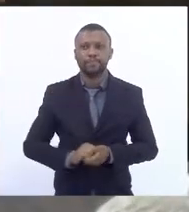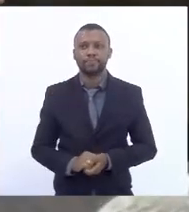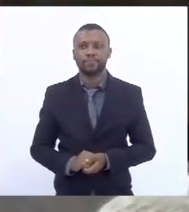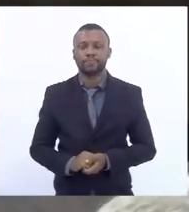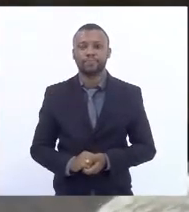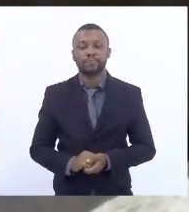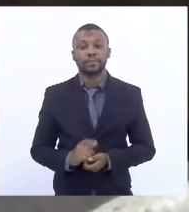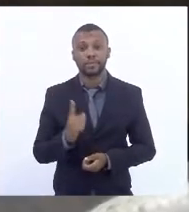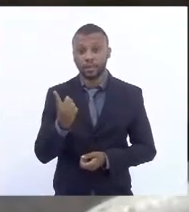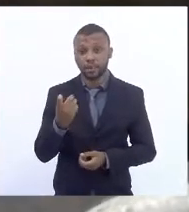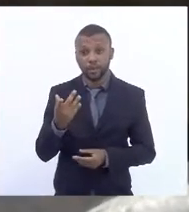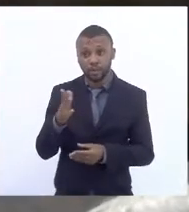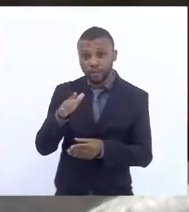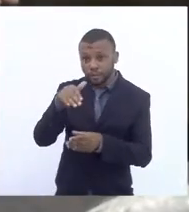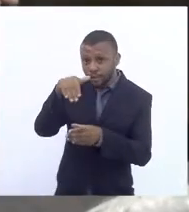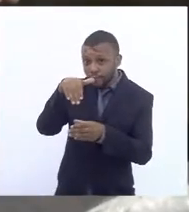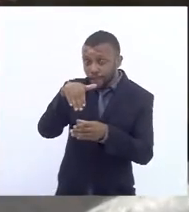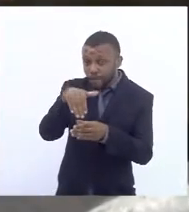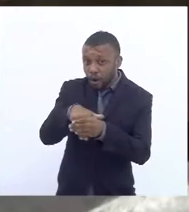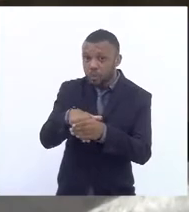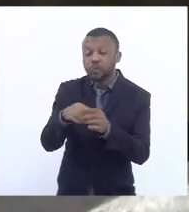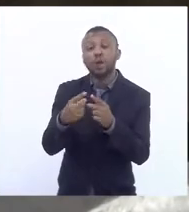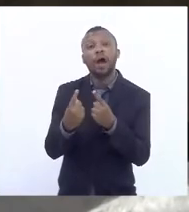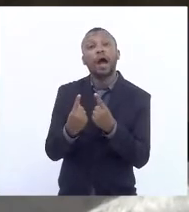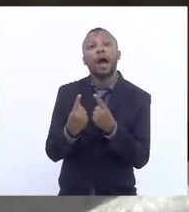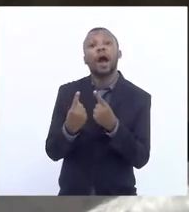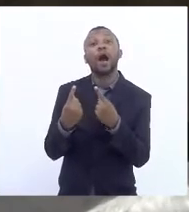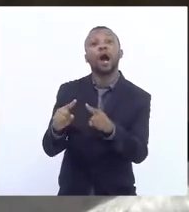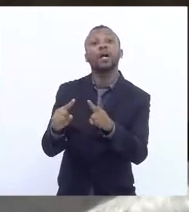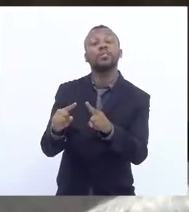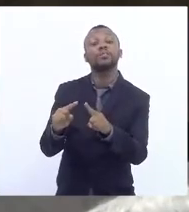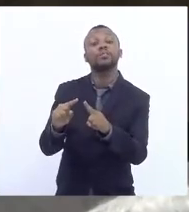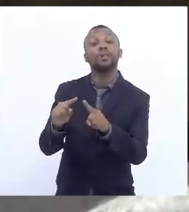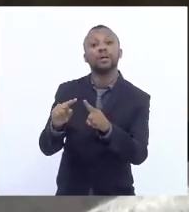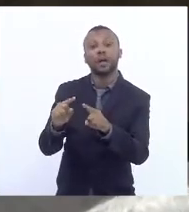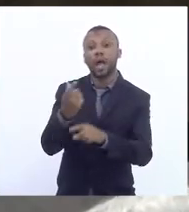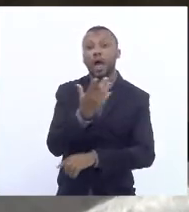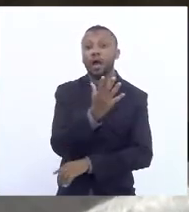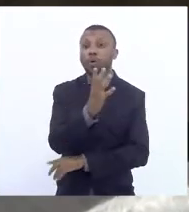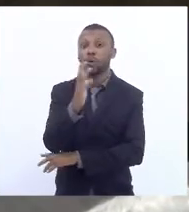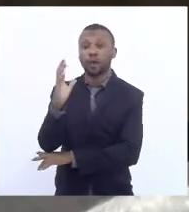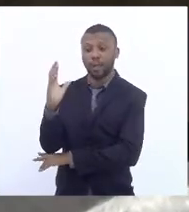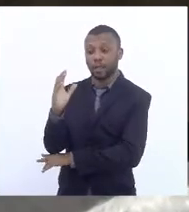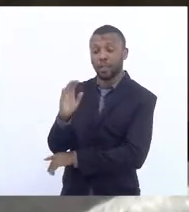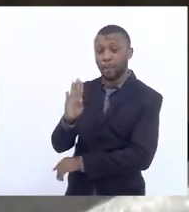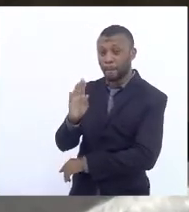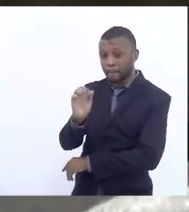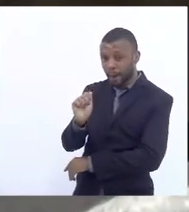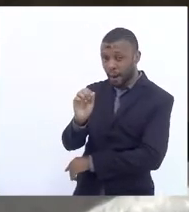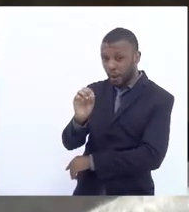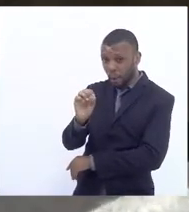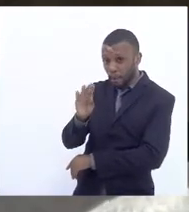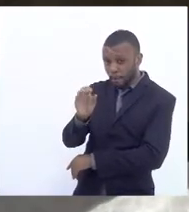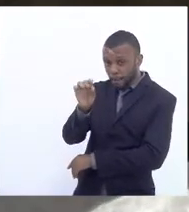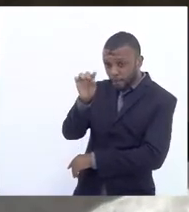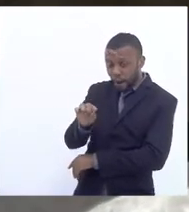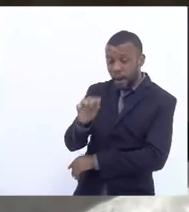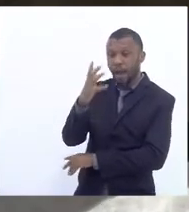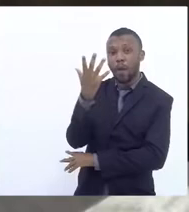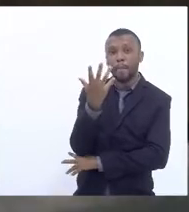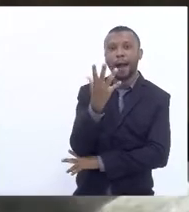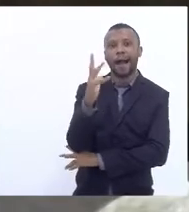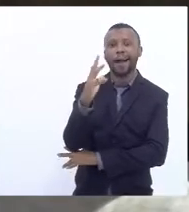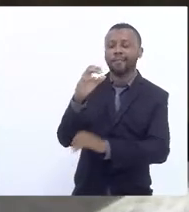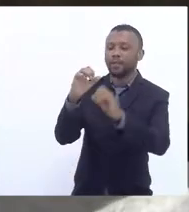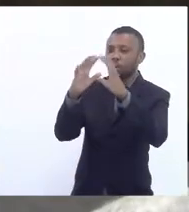um voto antiecológico, porque o baobá é uma árvore, aliás,